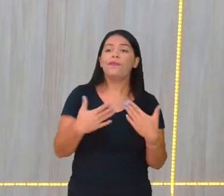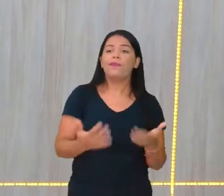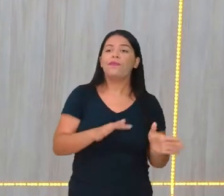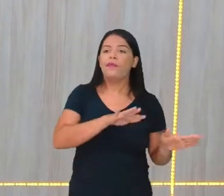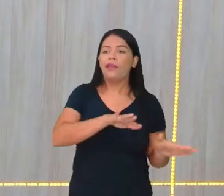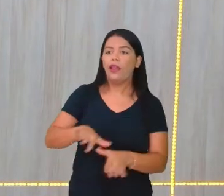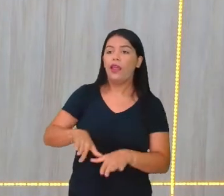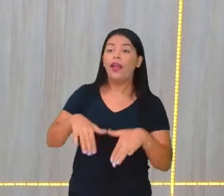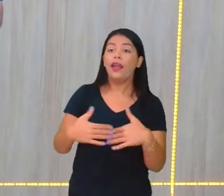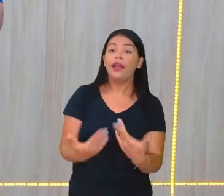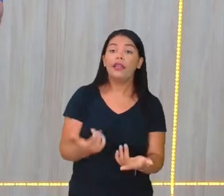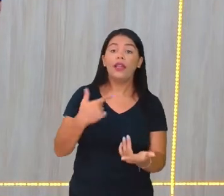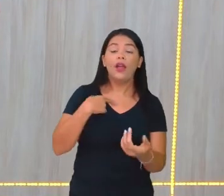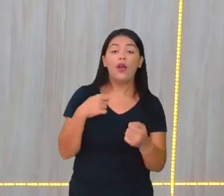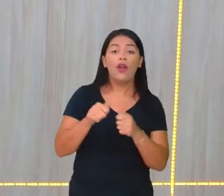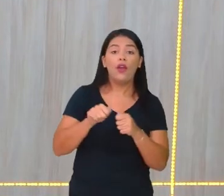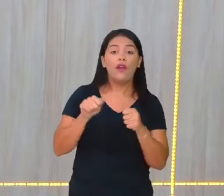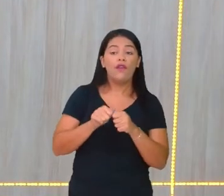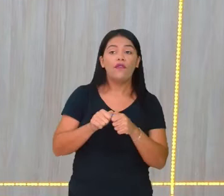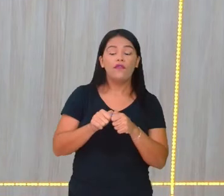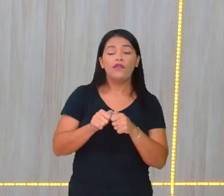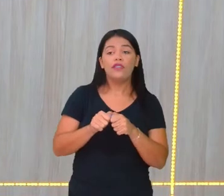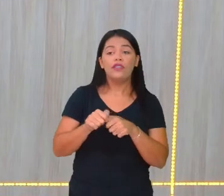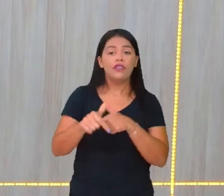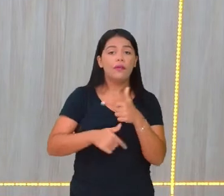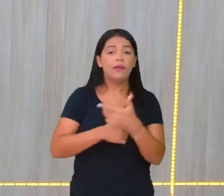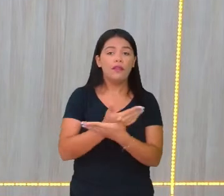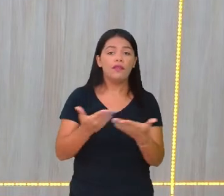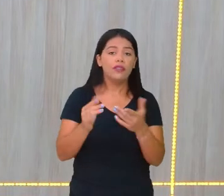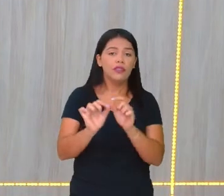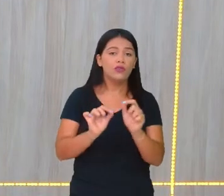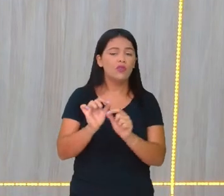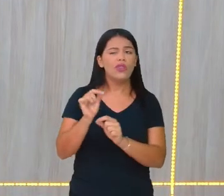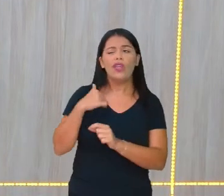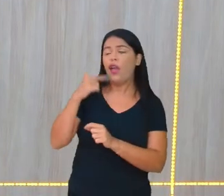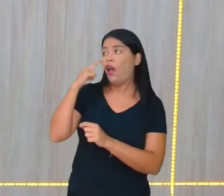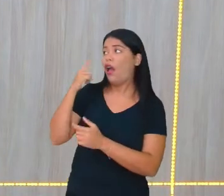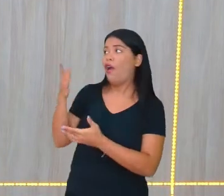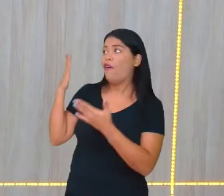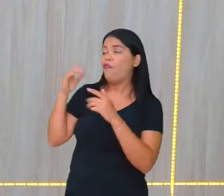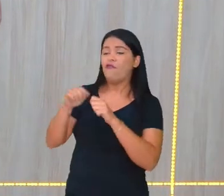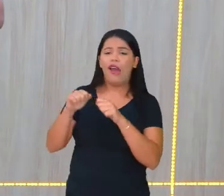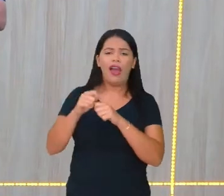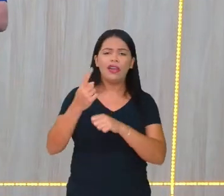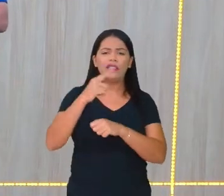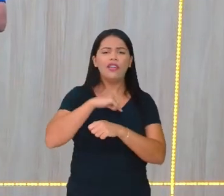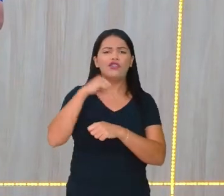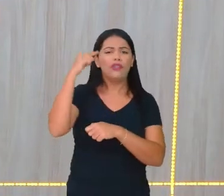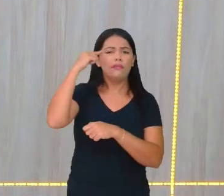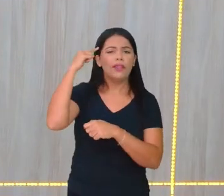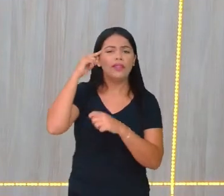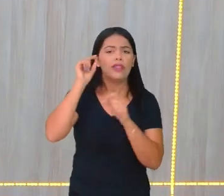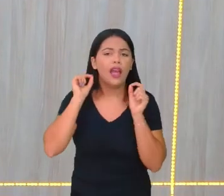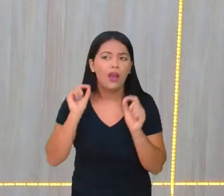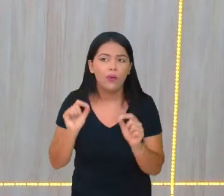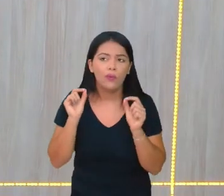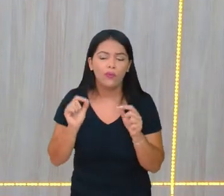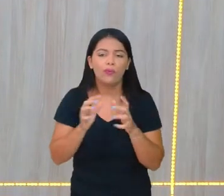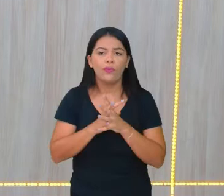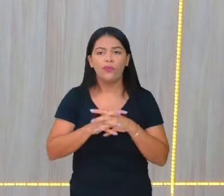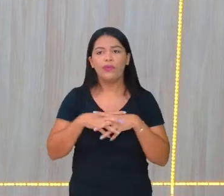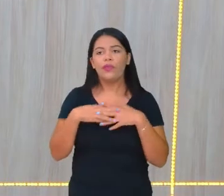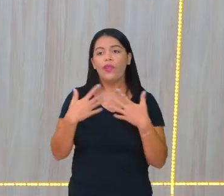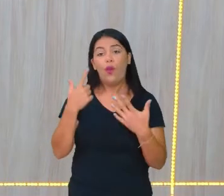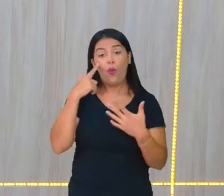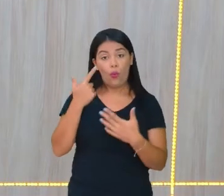aí o que é que essa citação nos leva a pensar. E aí eu tenho mais outra aí, não é? Para a gente pensar, não é? A